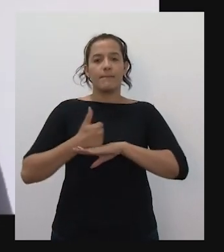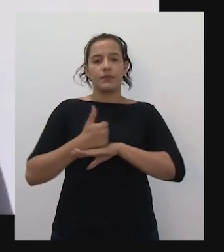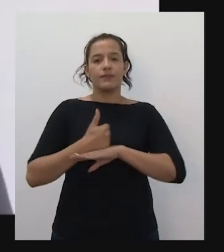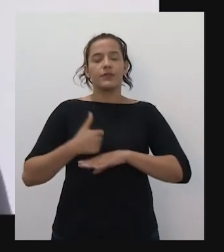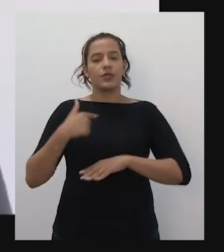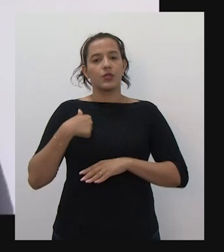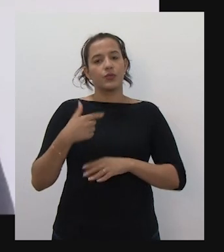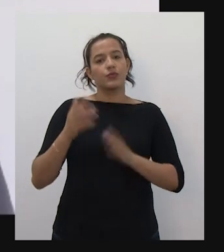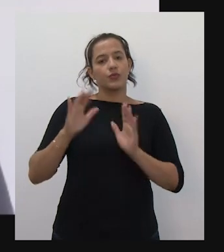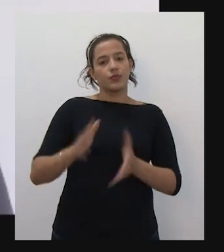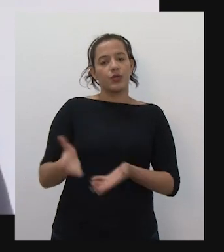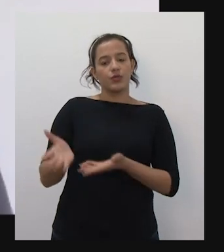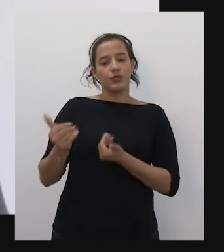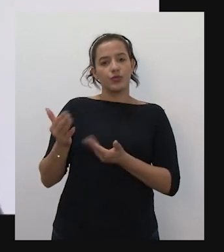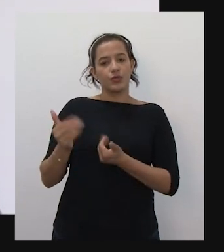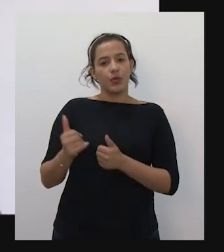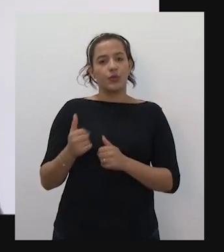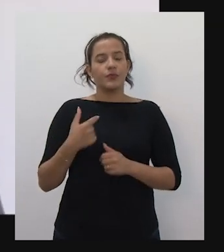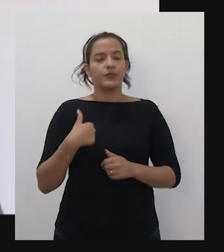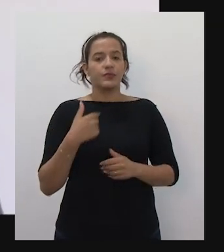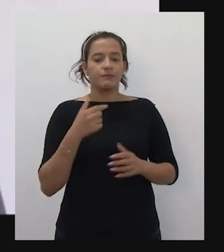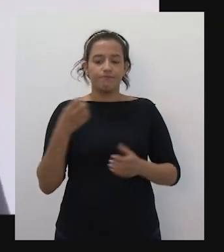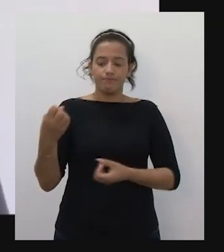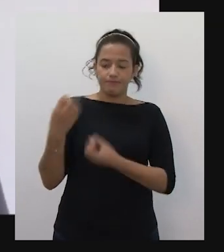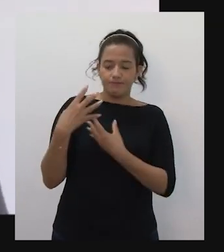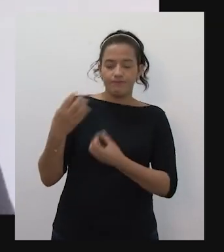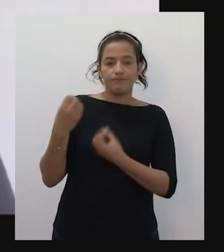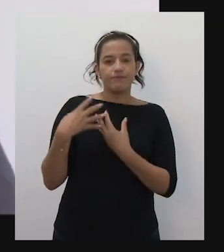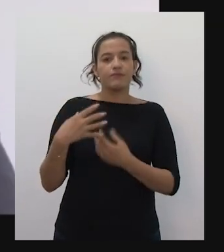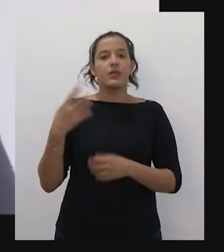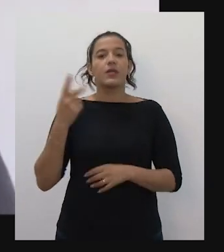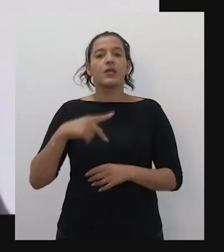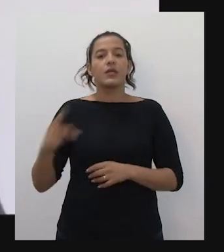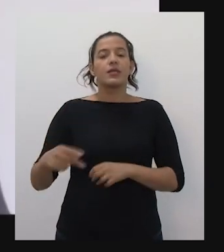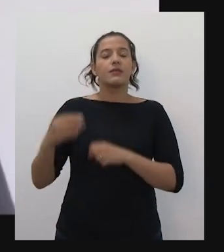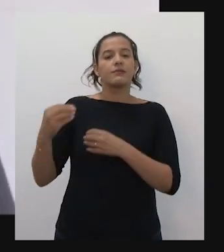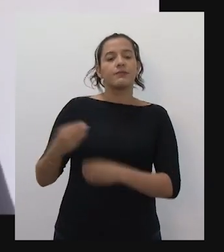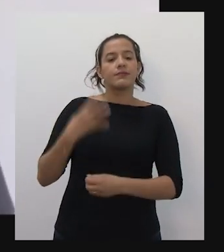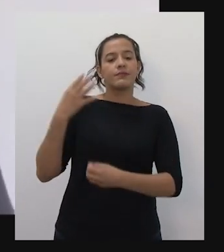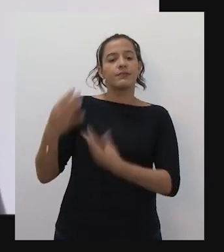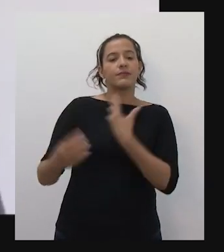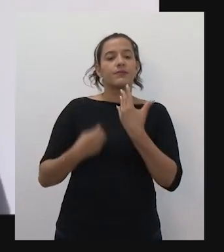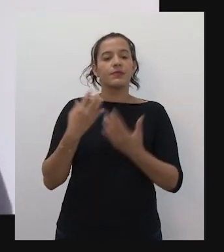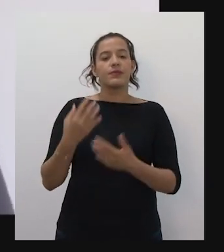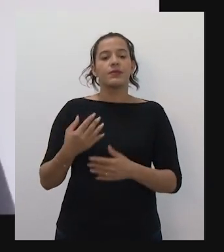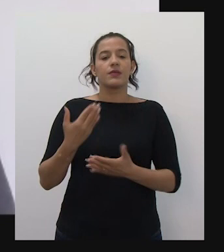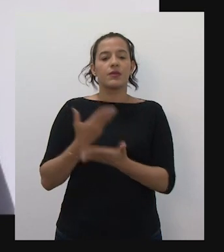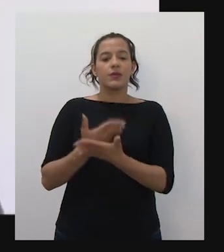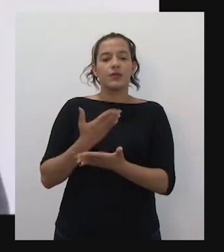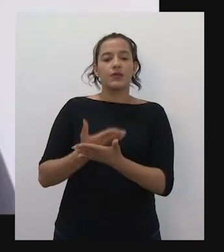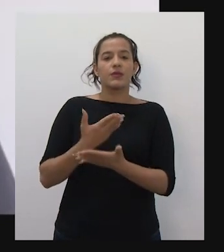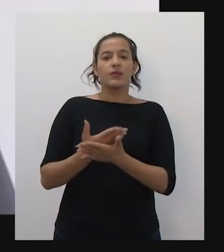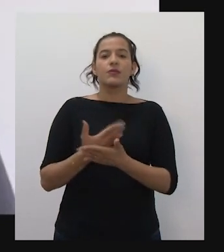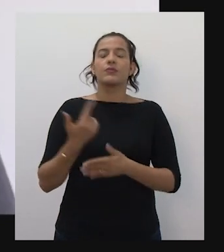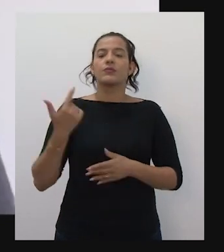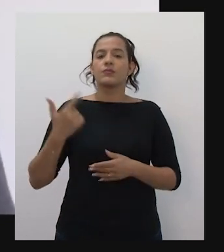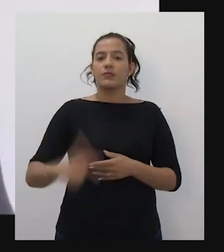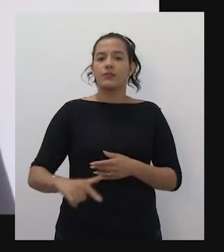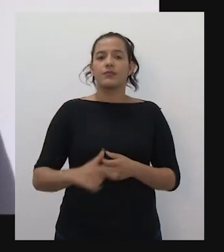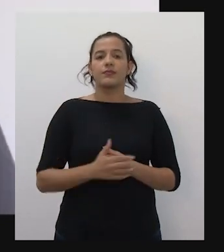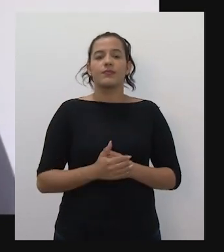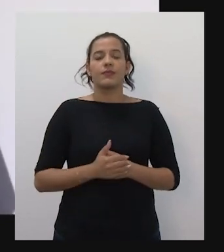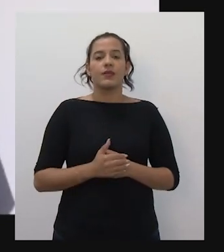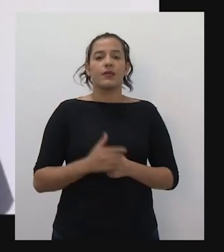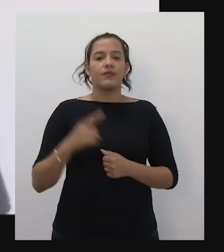adolescência tive um professor de Educação Física que me inspirava com as suas aulas envolventes e dinâmicas. Quando eu fazia a